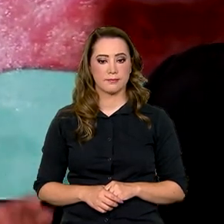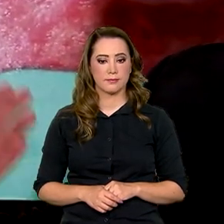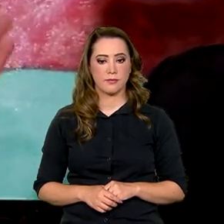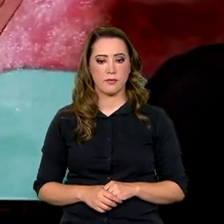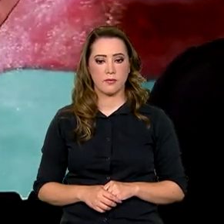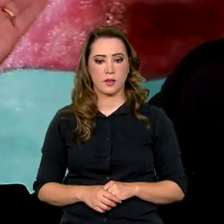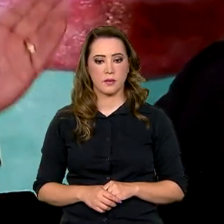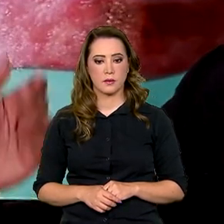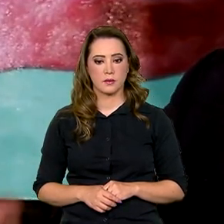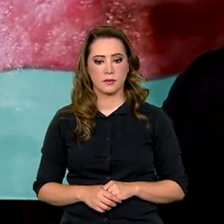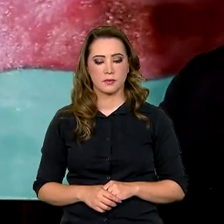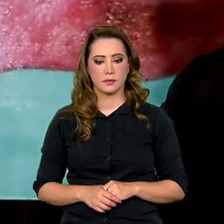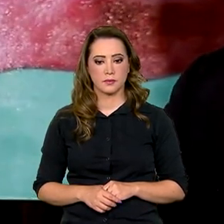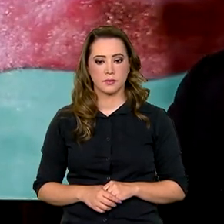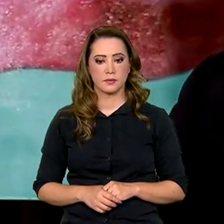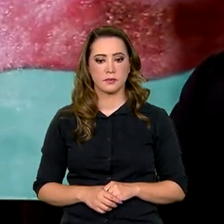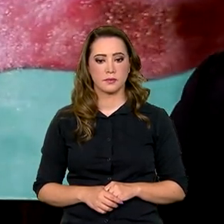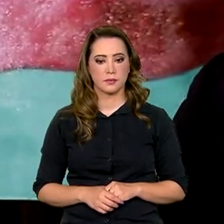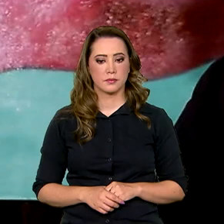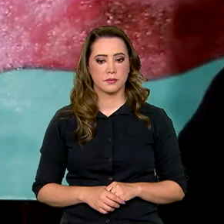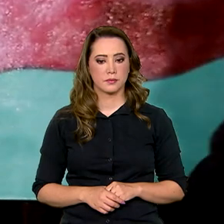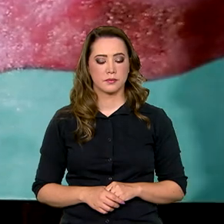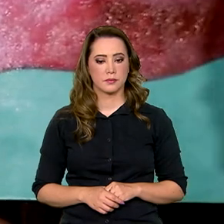Não claro claro